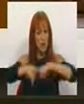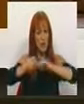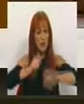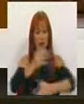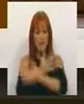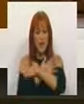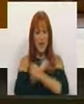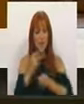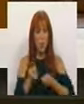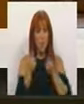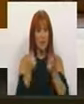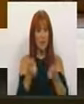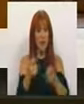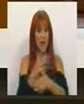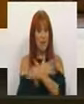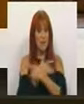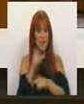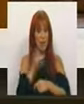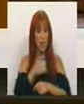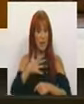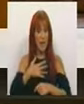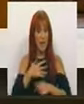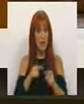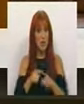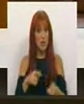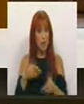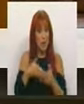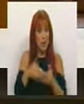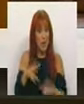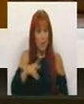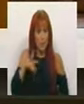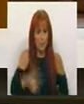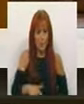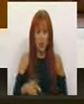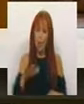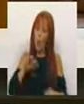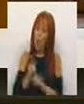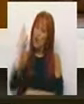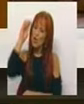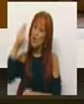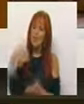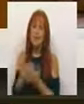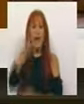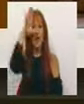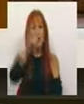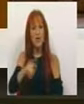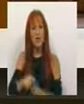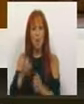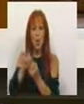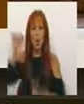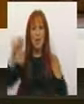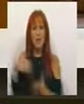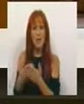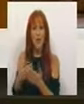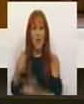amiga do investidor amiga do empresário do cliente em portugal outra recomendação ao governo qualificar a